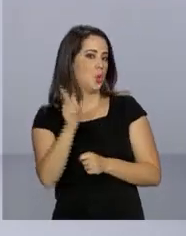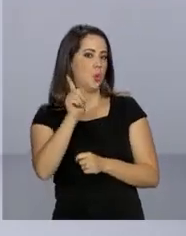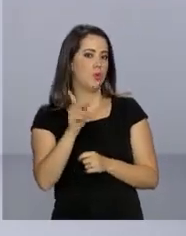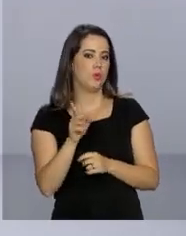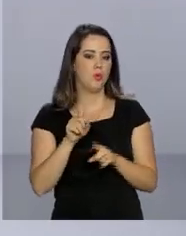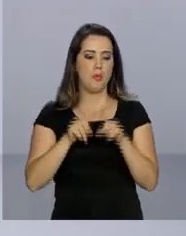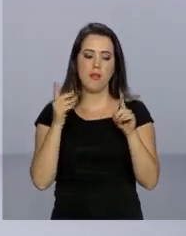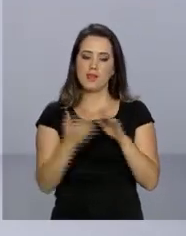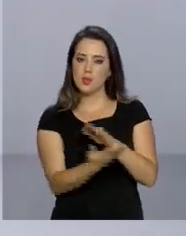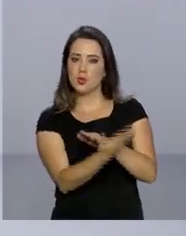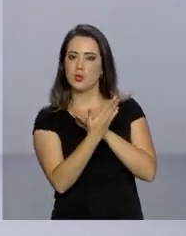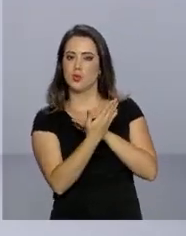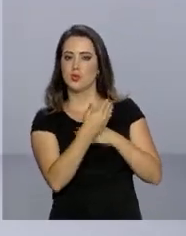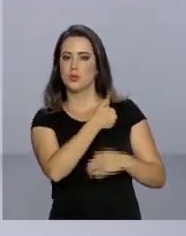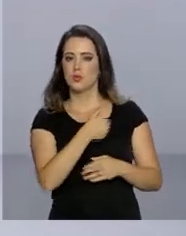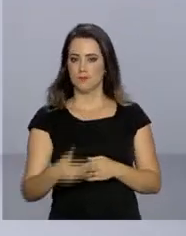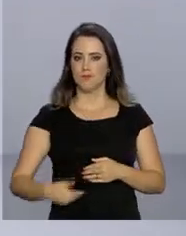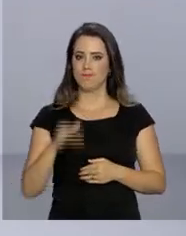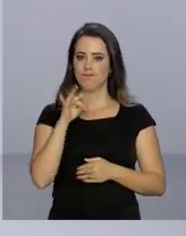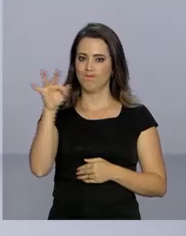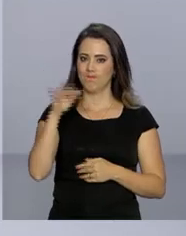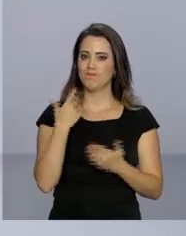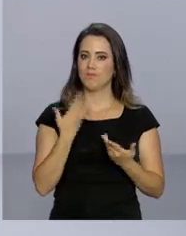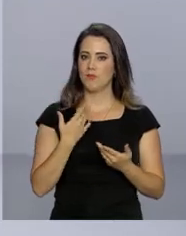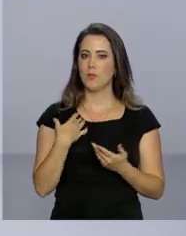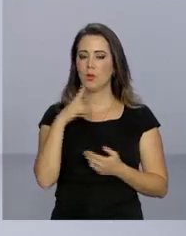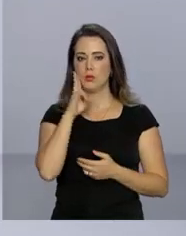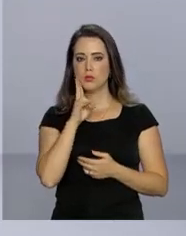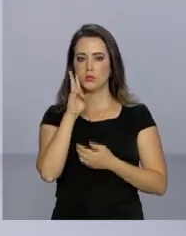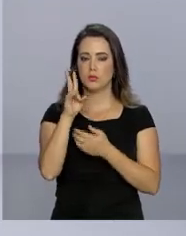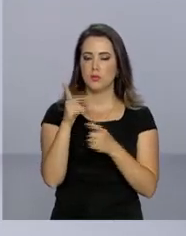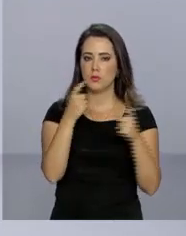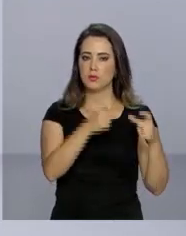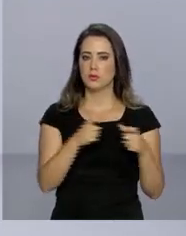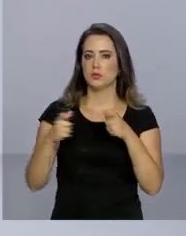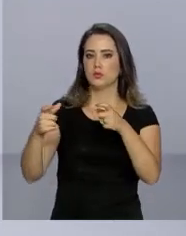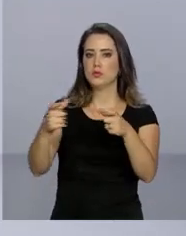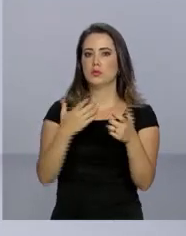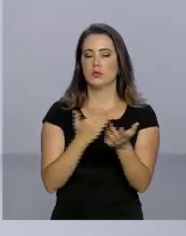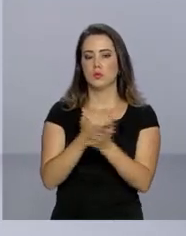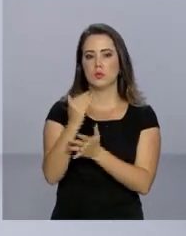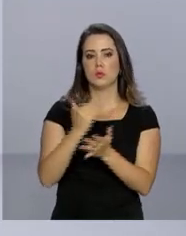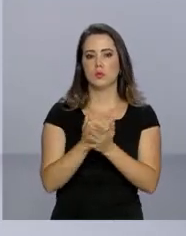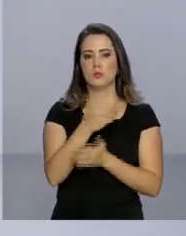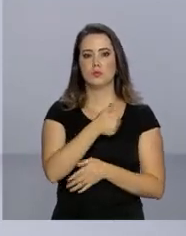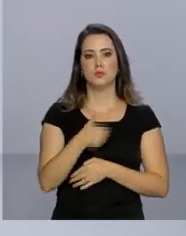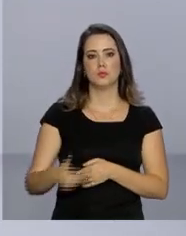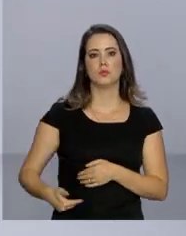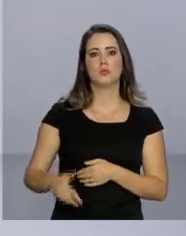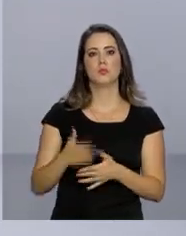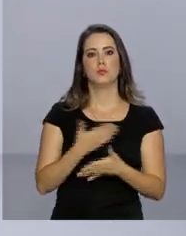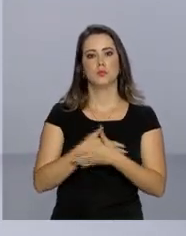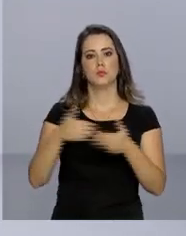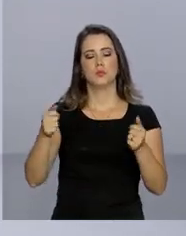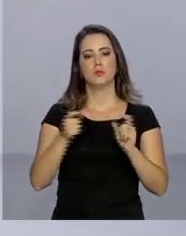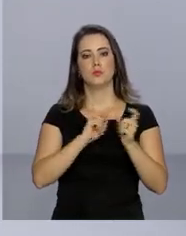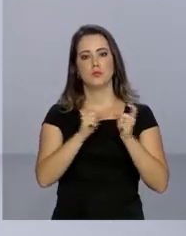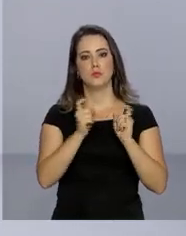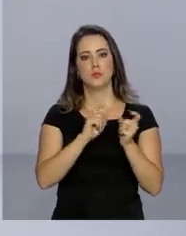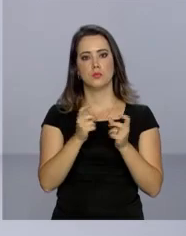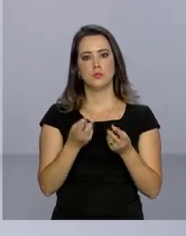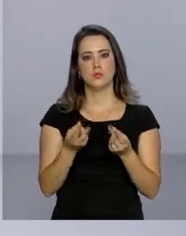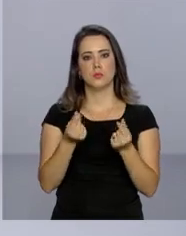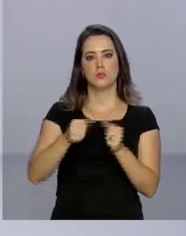investimentos do governo federal e um mapeamento atualizado desses pontos começa a ser feito pelo governo para melhorar a gestão